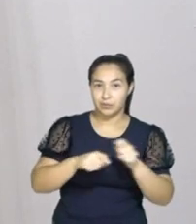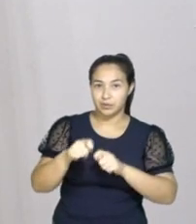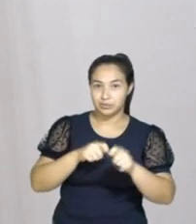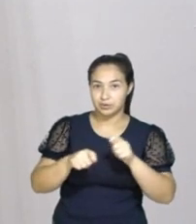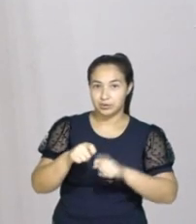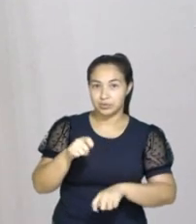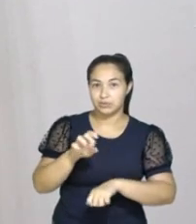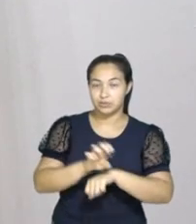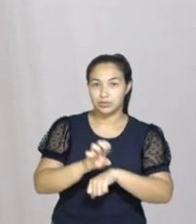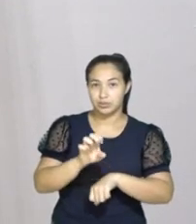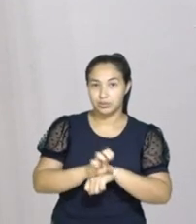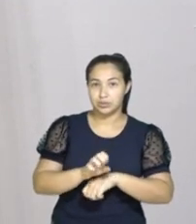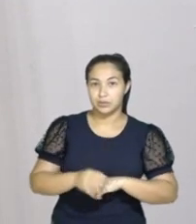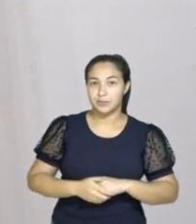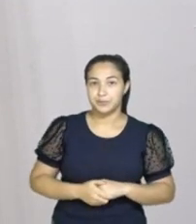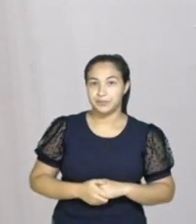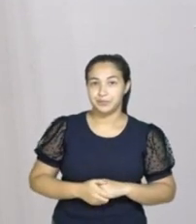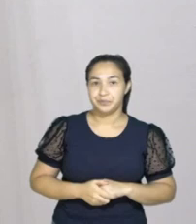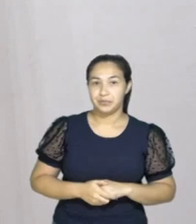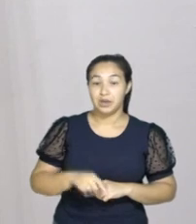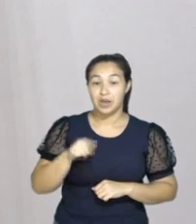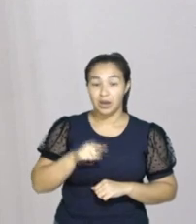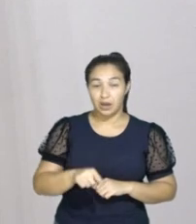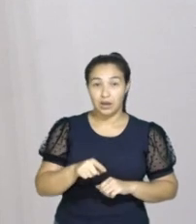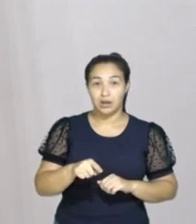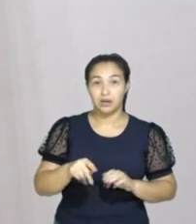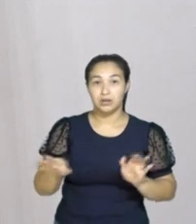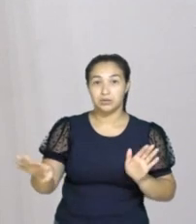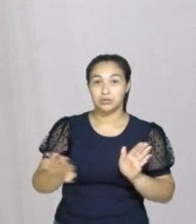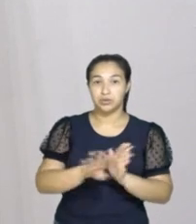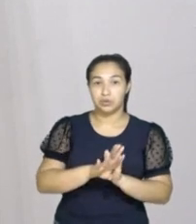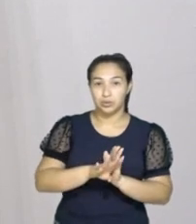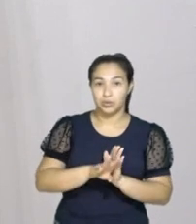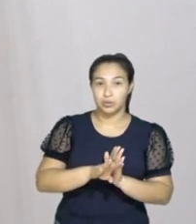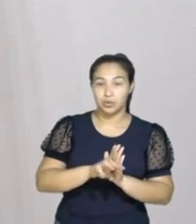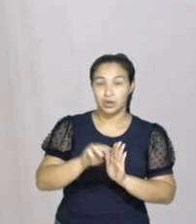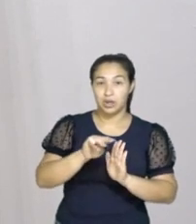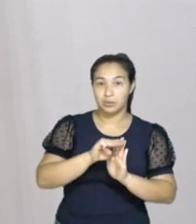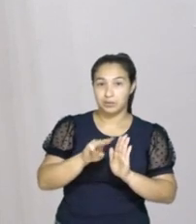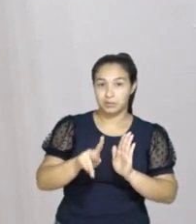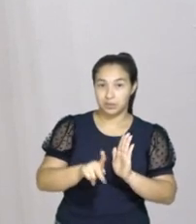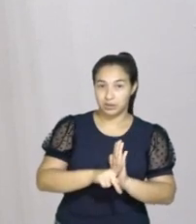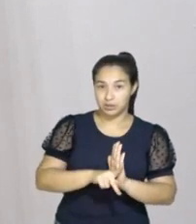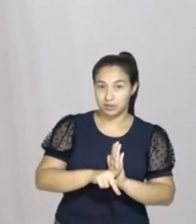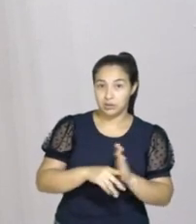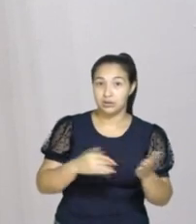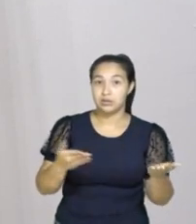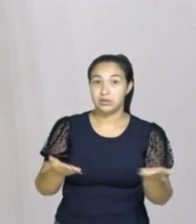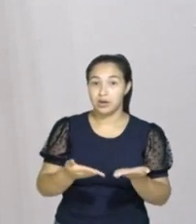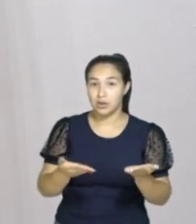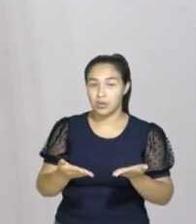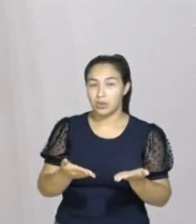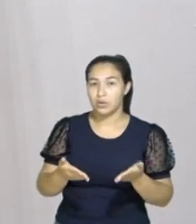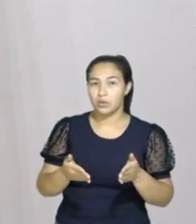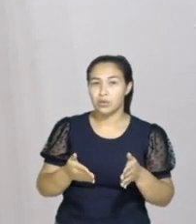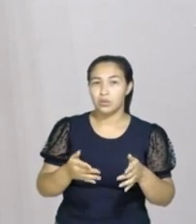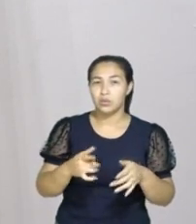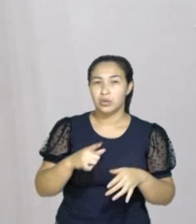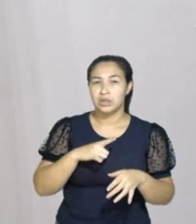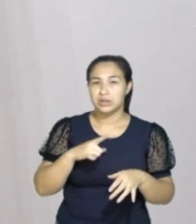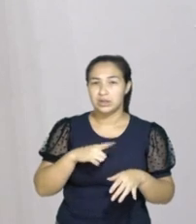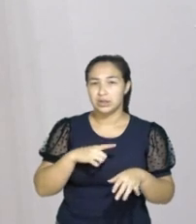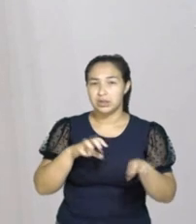a reforma que chegou aqui através de medida provisória e que mexe com a parte da